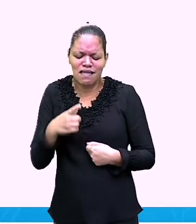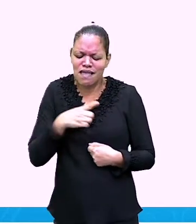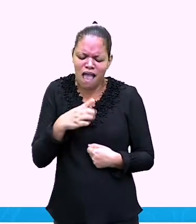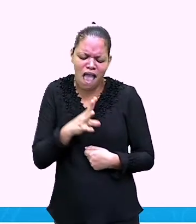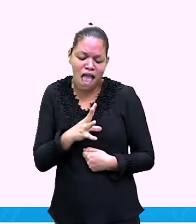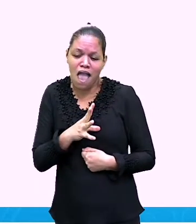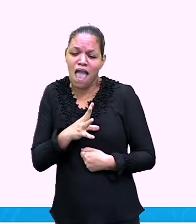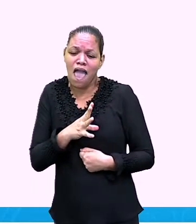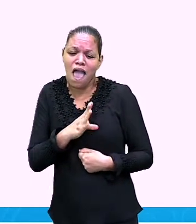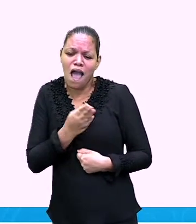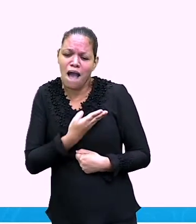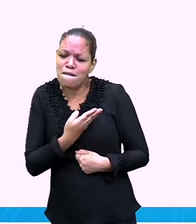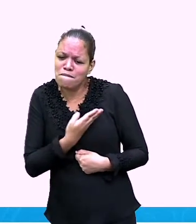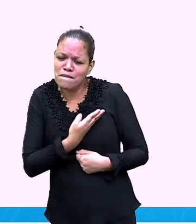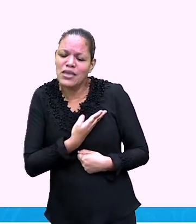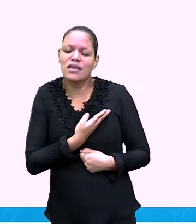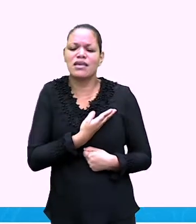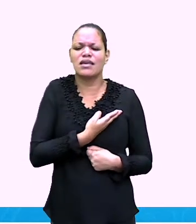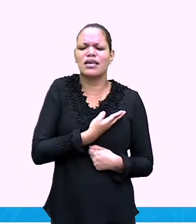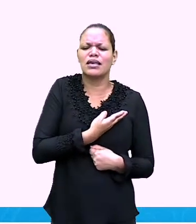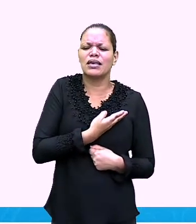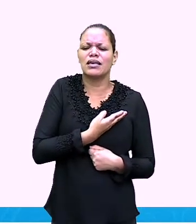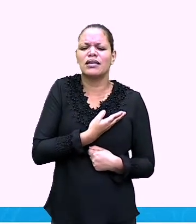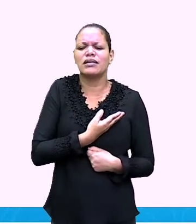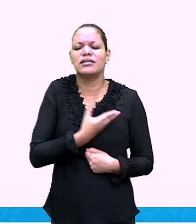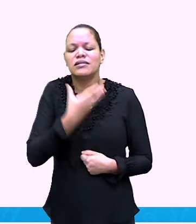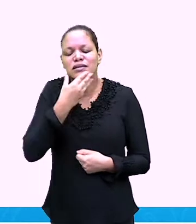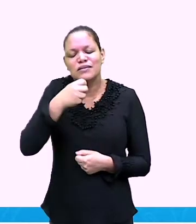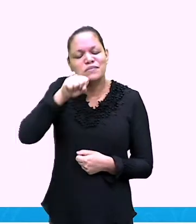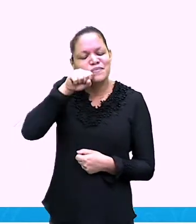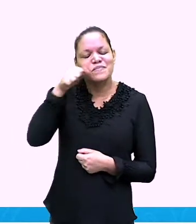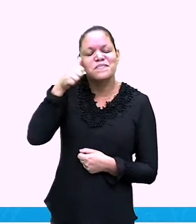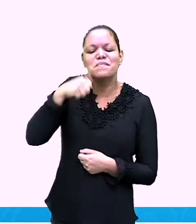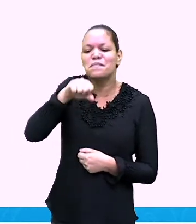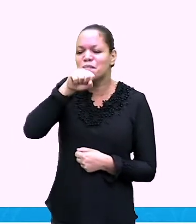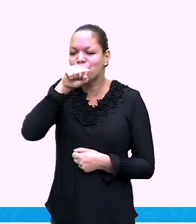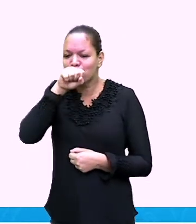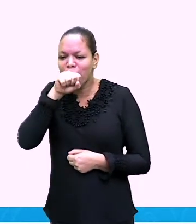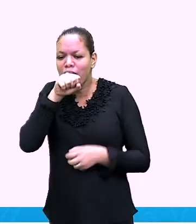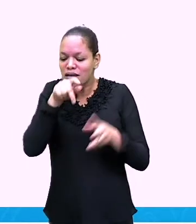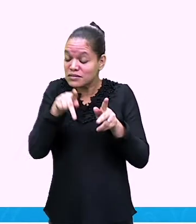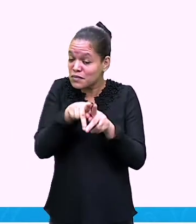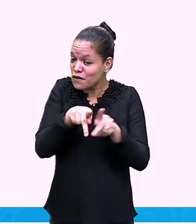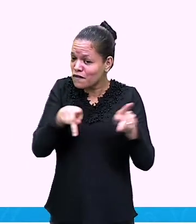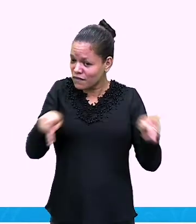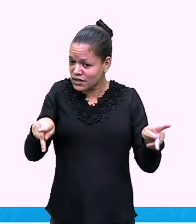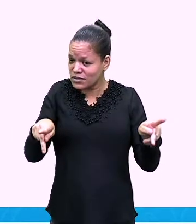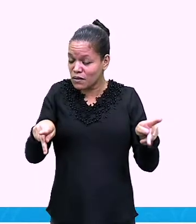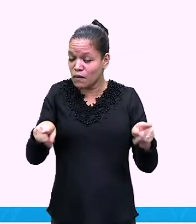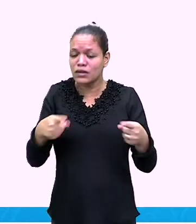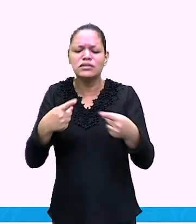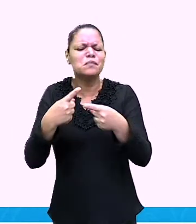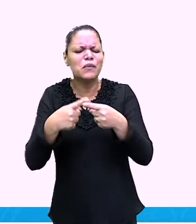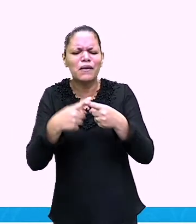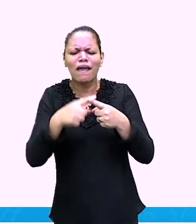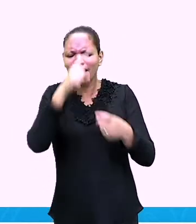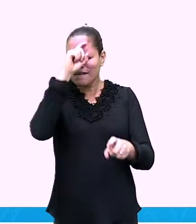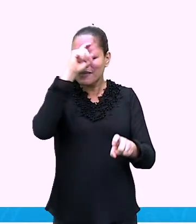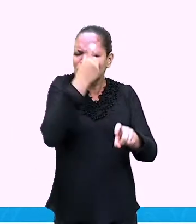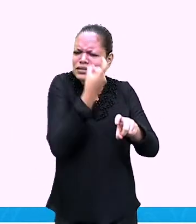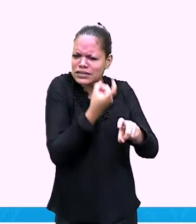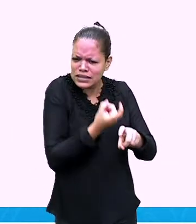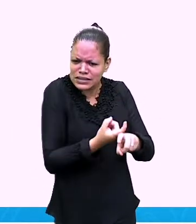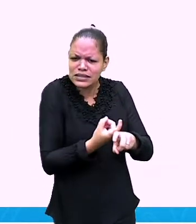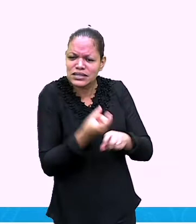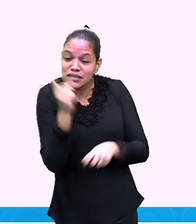seus professores e, principalmente, dos seus pais. A dislexia é um distúrbio de aprendizagem de